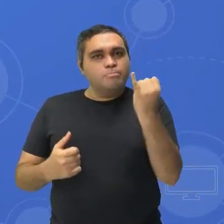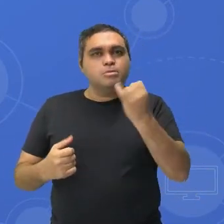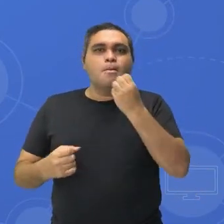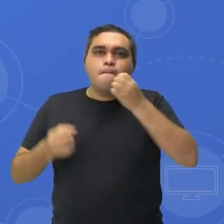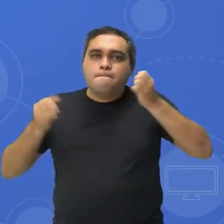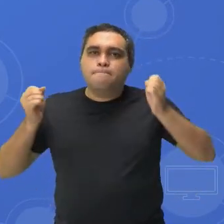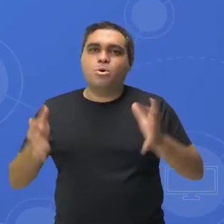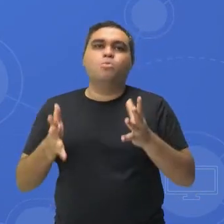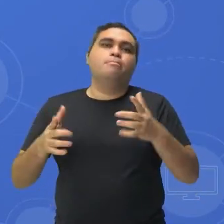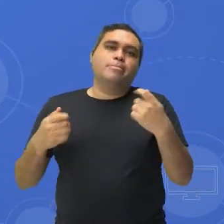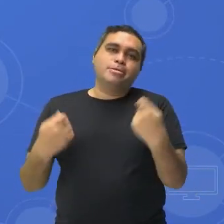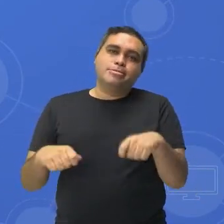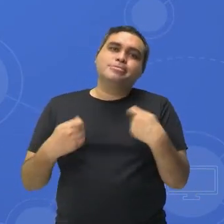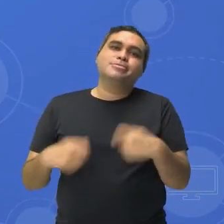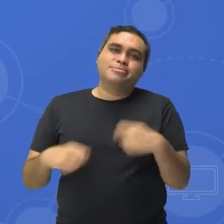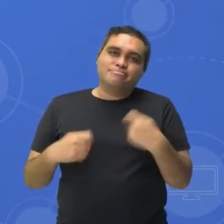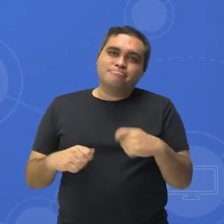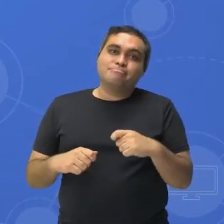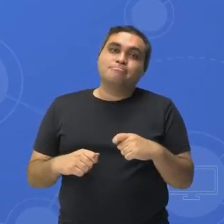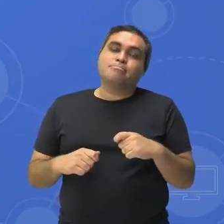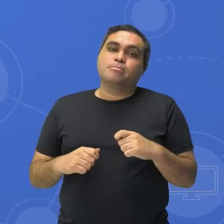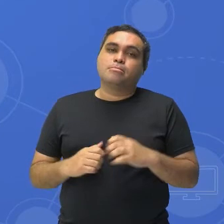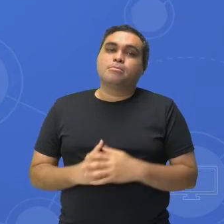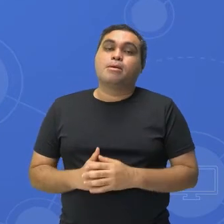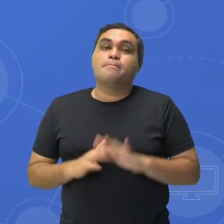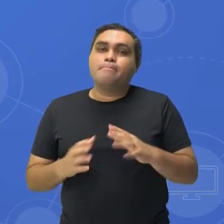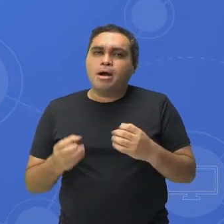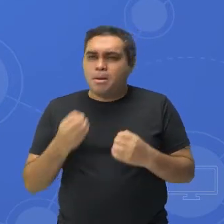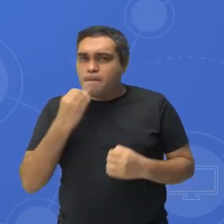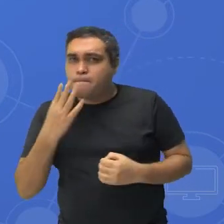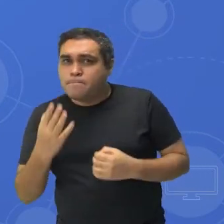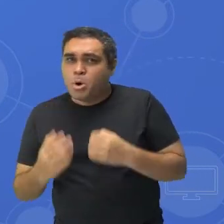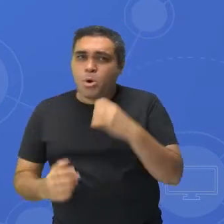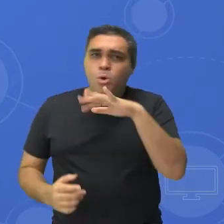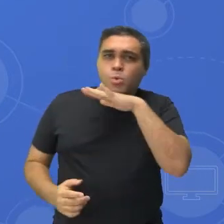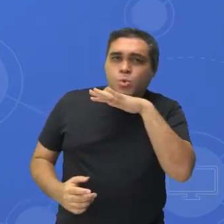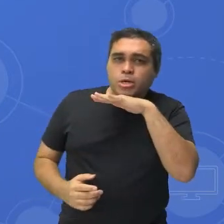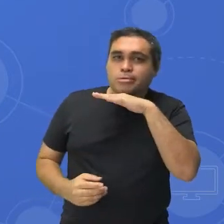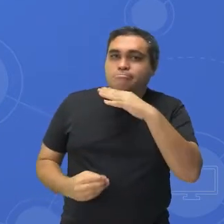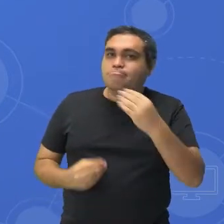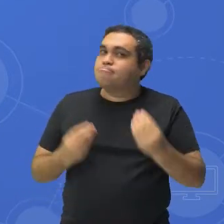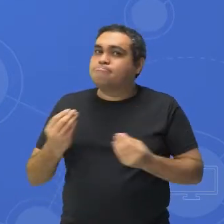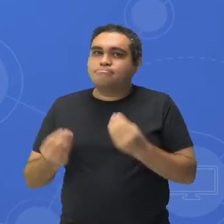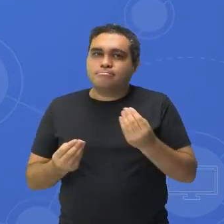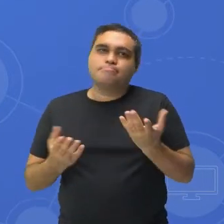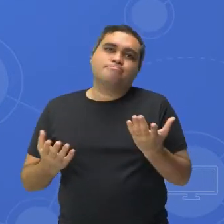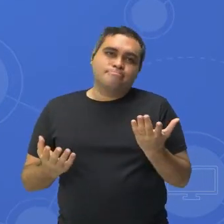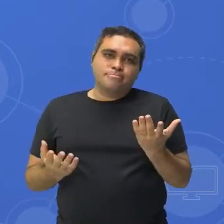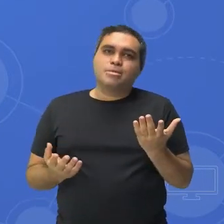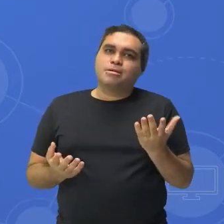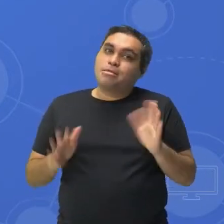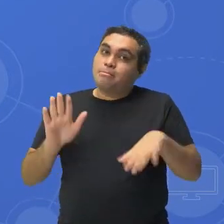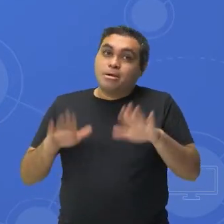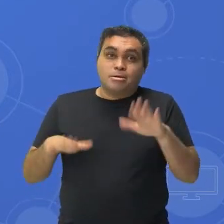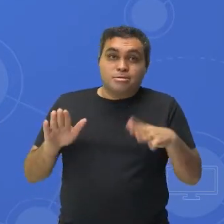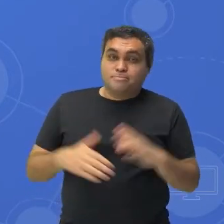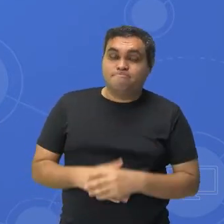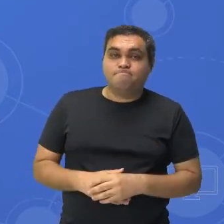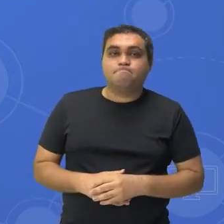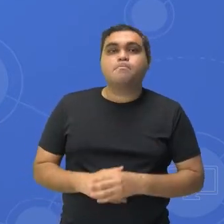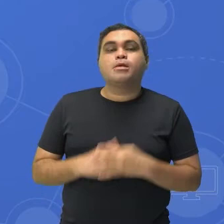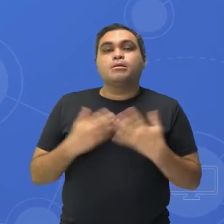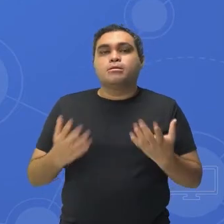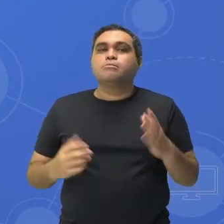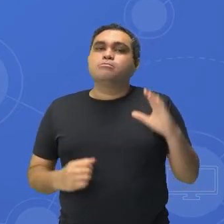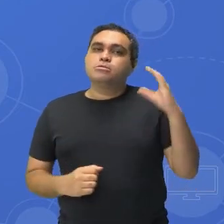ponto aí. Temos que analisar qual é o fundamento daquele conhecimento. Para que serve? Como é